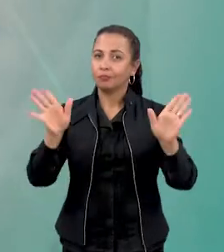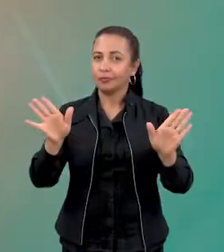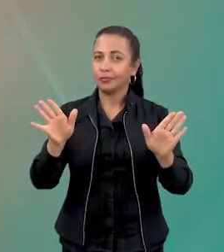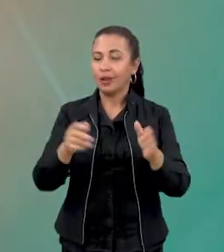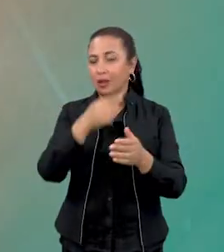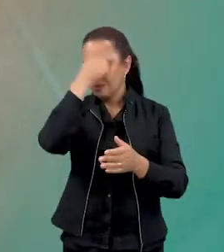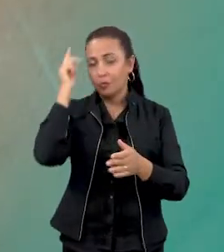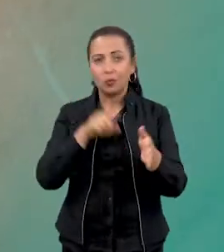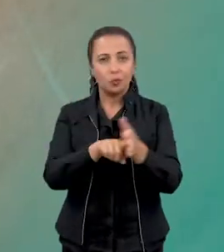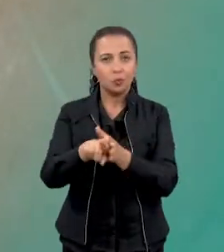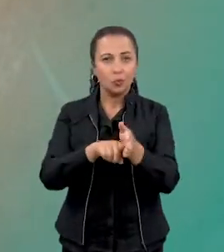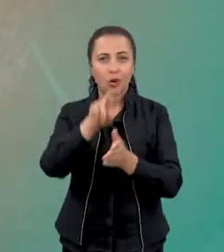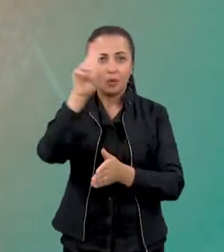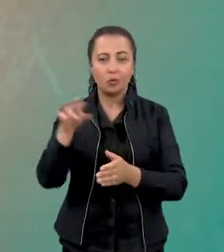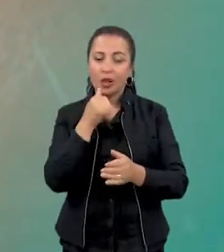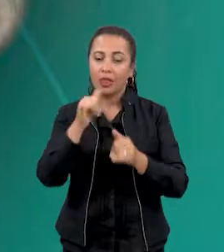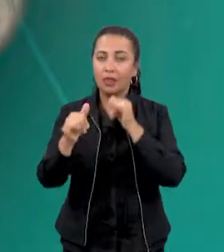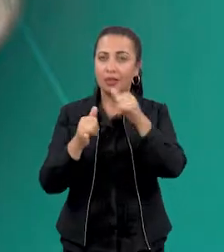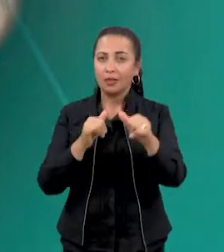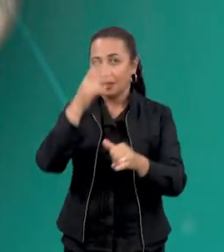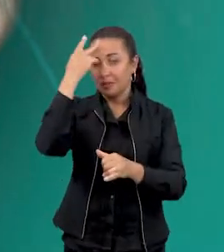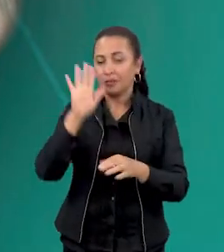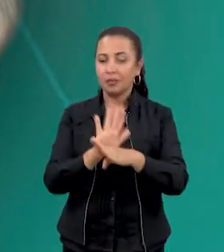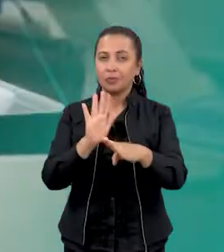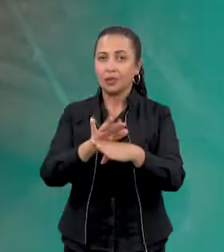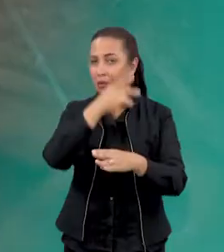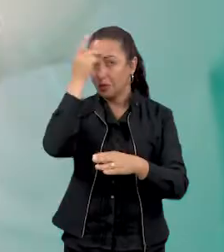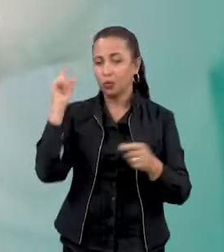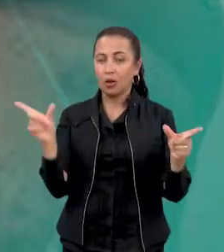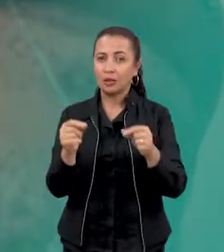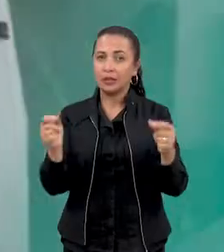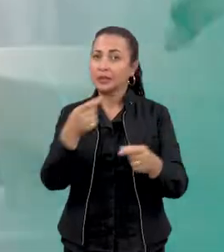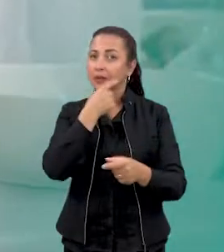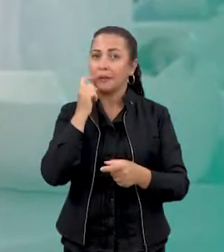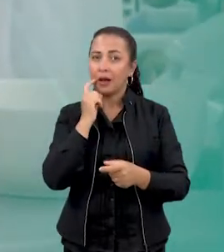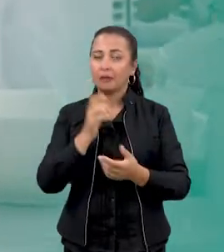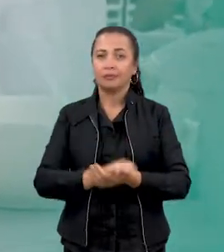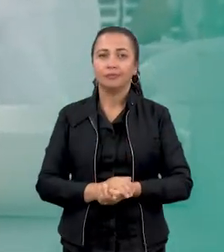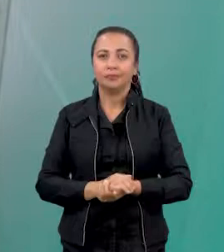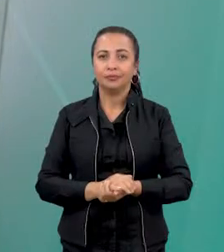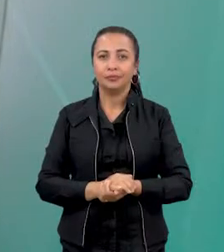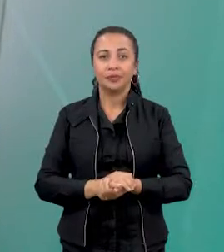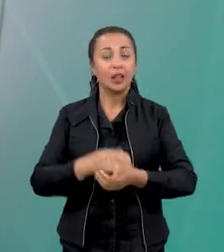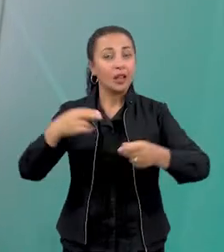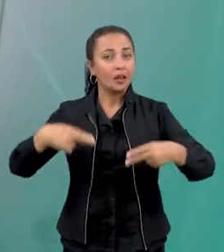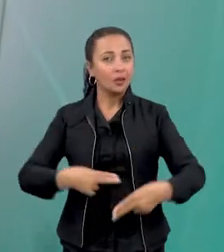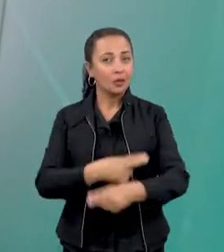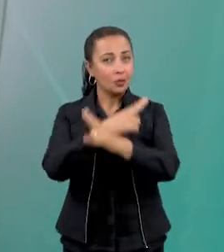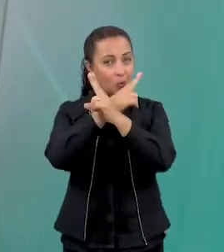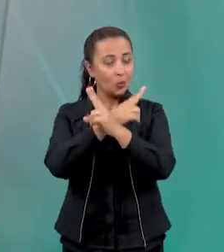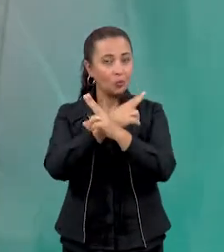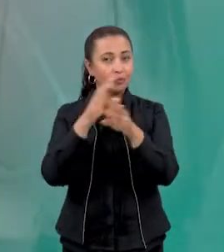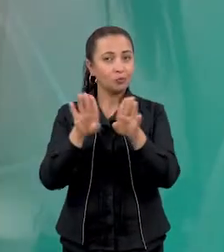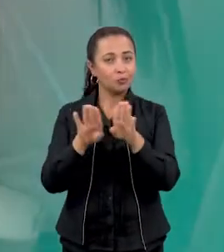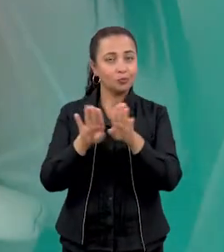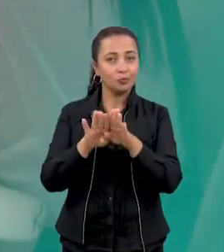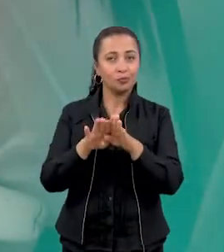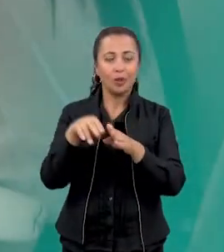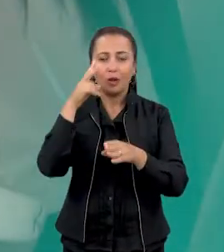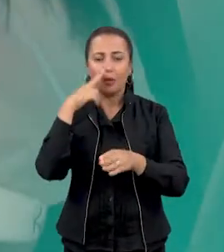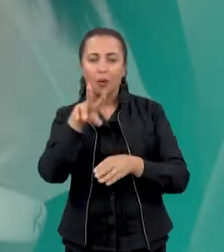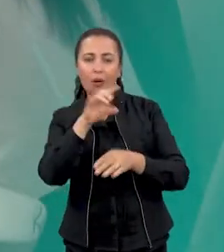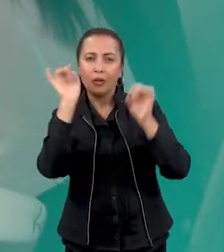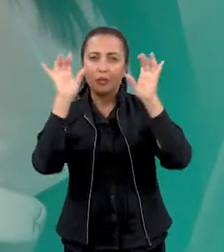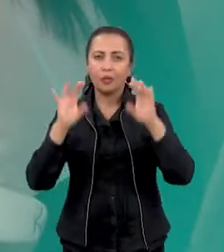do Ceará, pesquisadores estão usando laser para ajudar pacientes com câncer de boca. E na Universidade Estadual do Sudoeste da